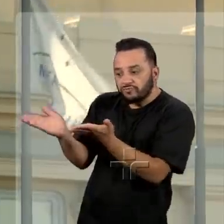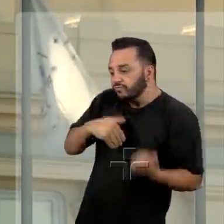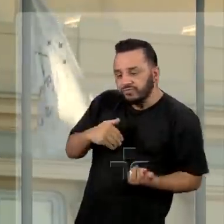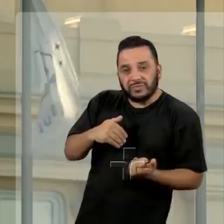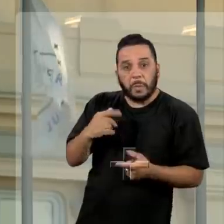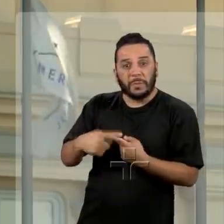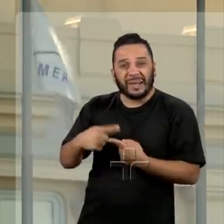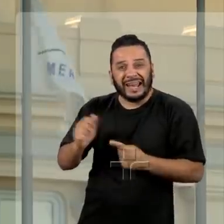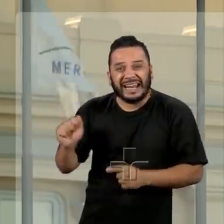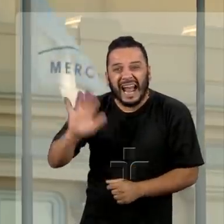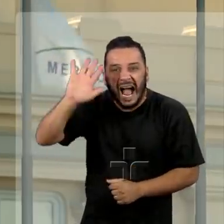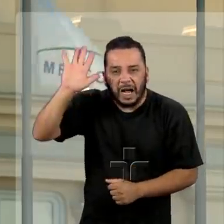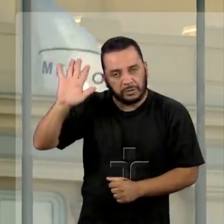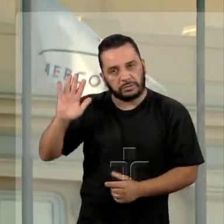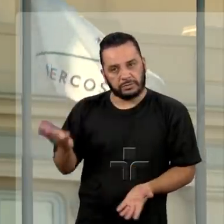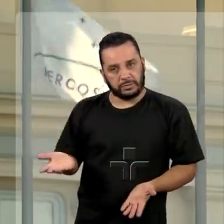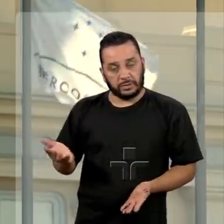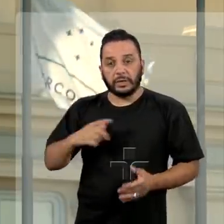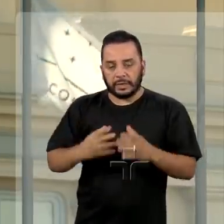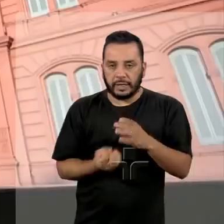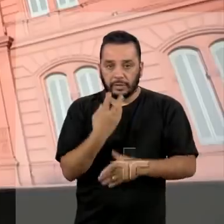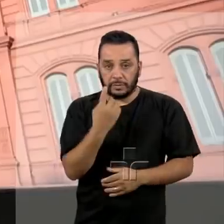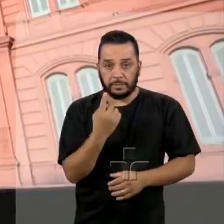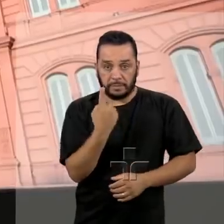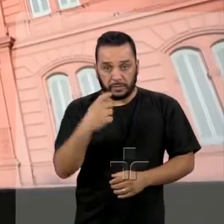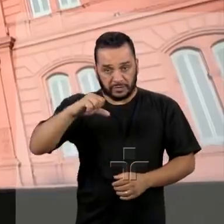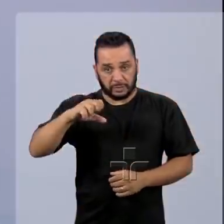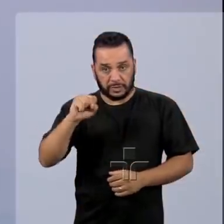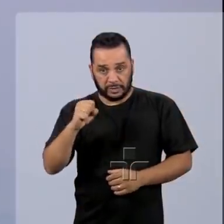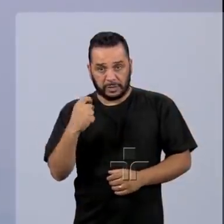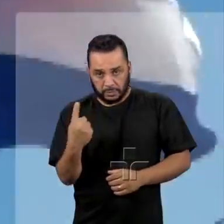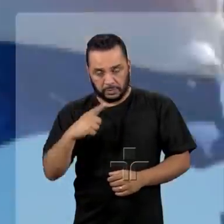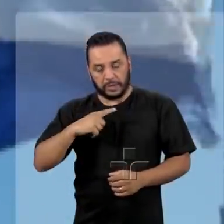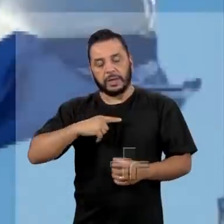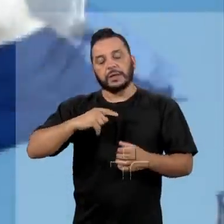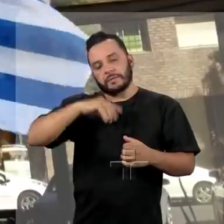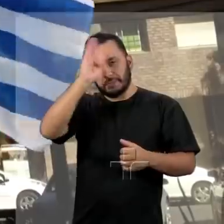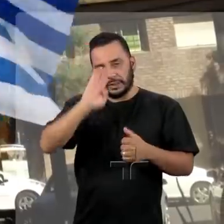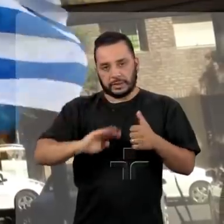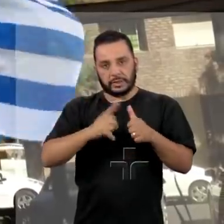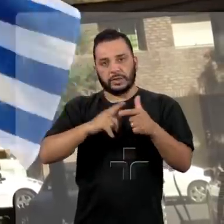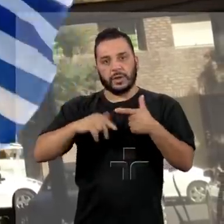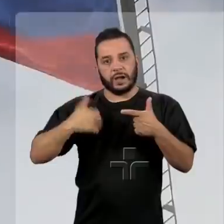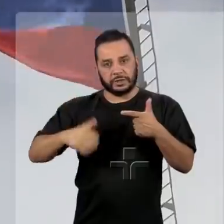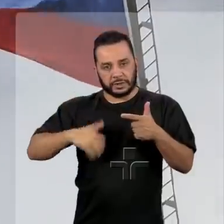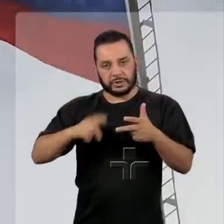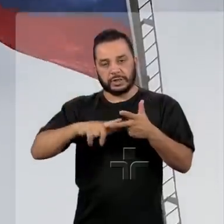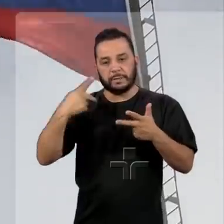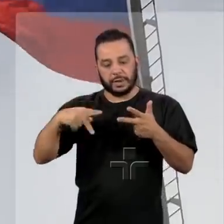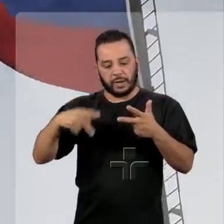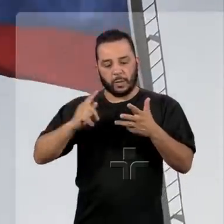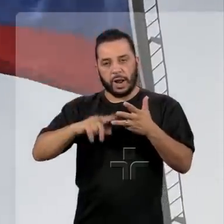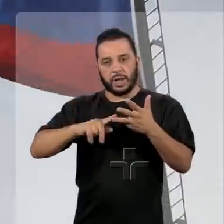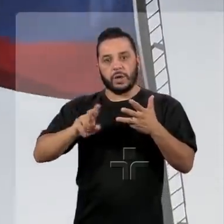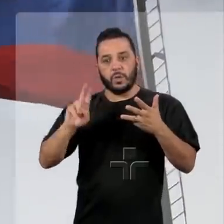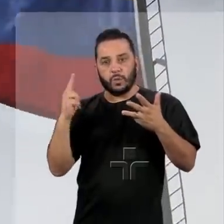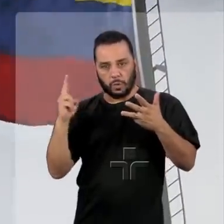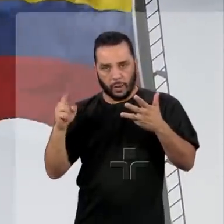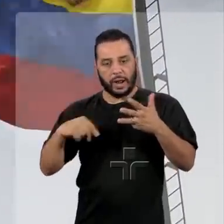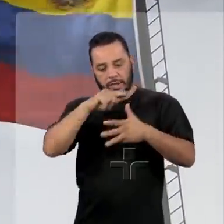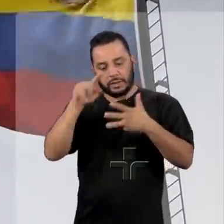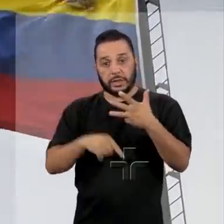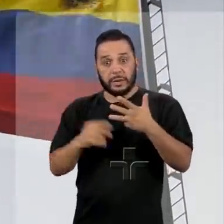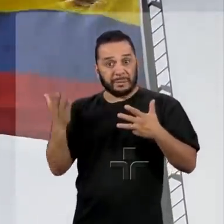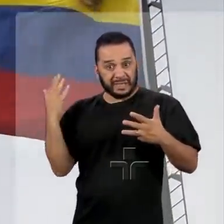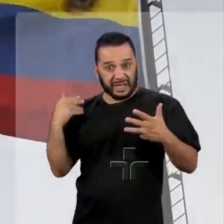em 1991, o Mercosul é formado por Argentina, Brasil, Paraguai e Uruguai. A Venezuela já foi parte do